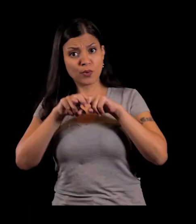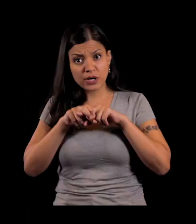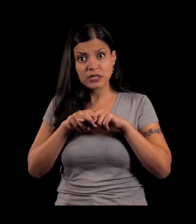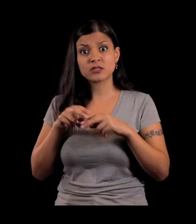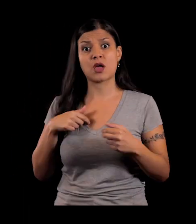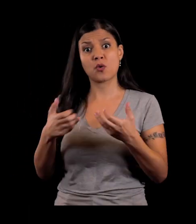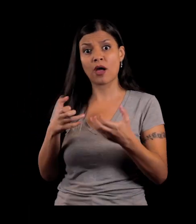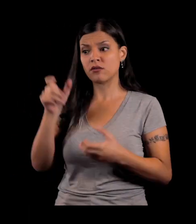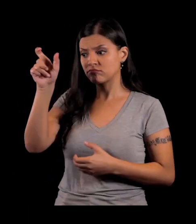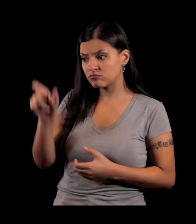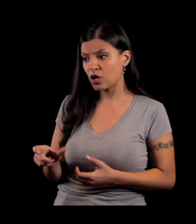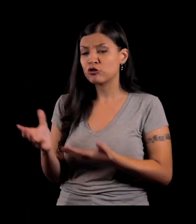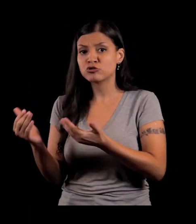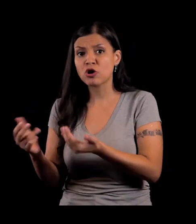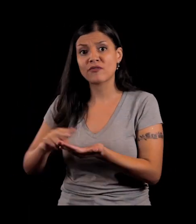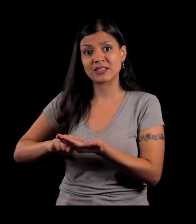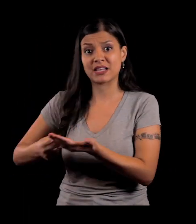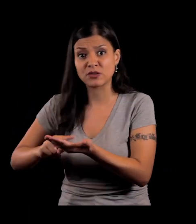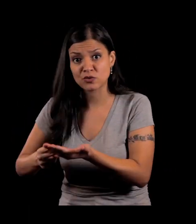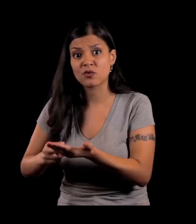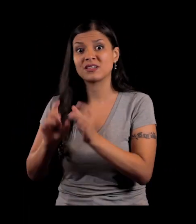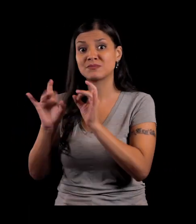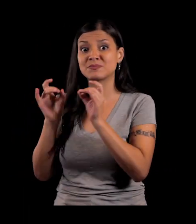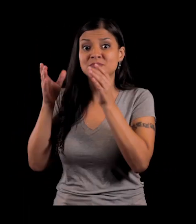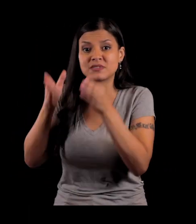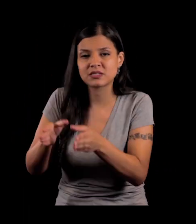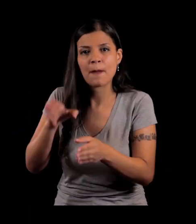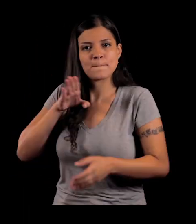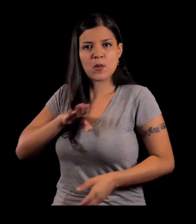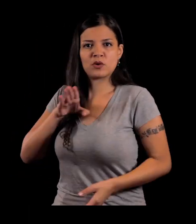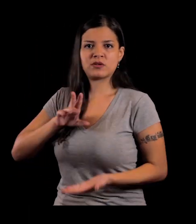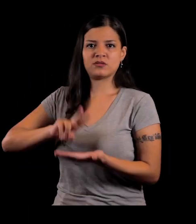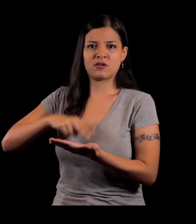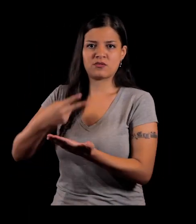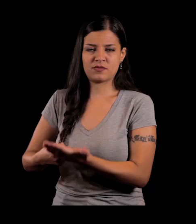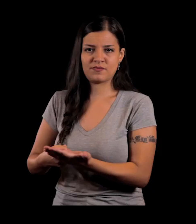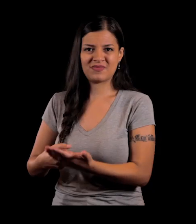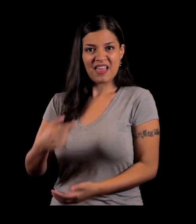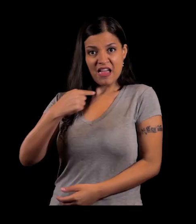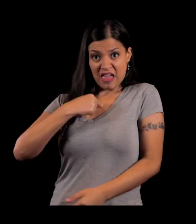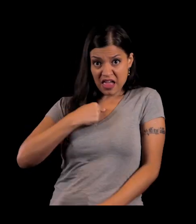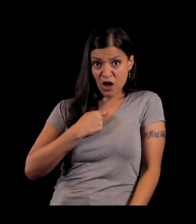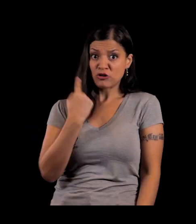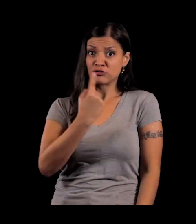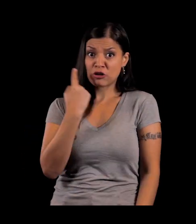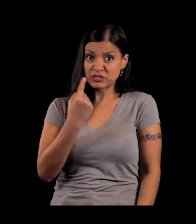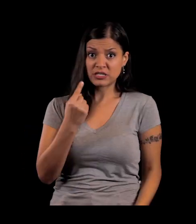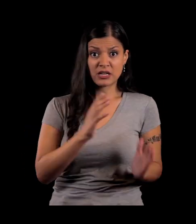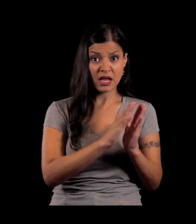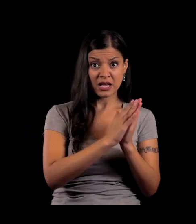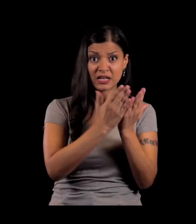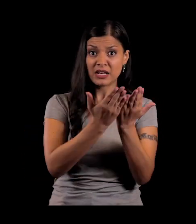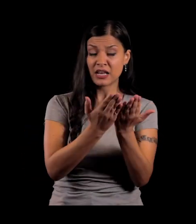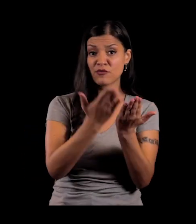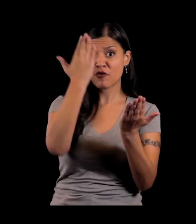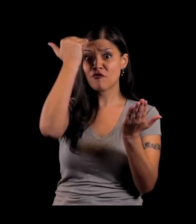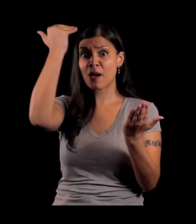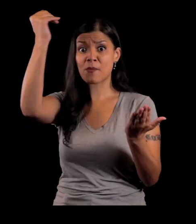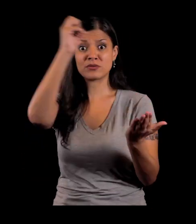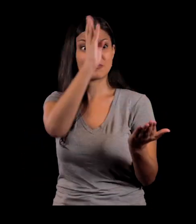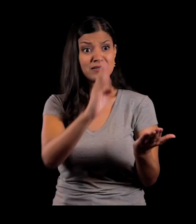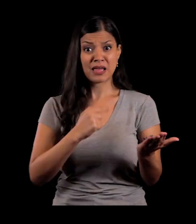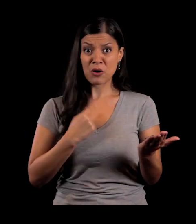jovens tradutores, porque eu sozinha não posso traduzir todos os livros, todos os grandes livros de